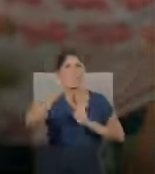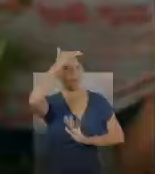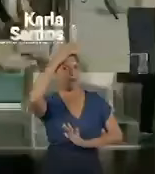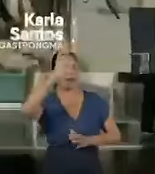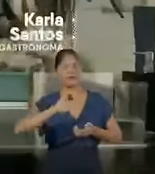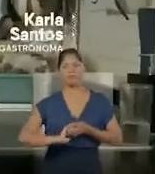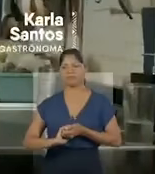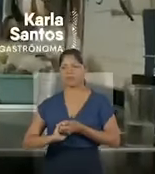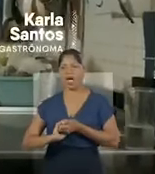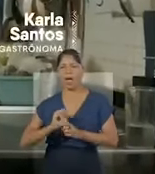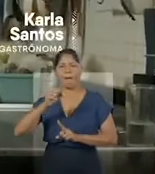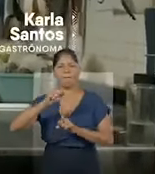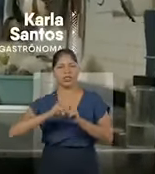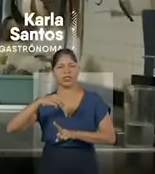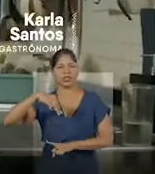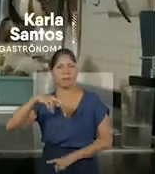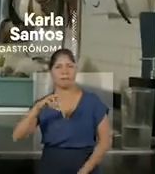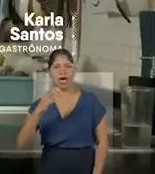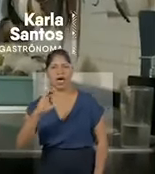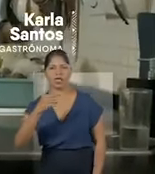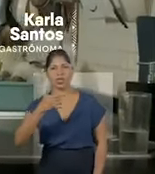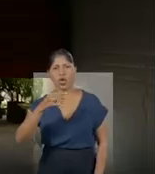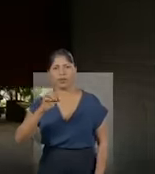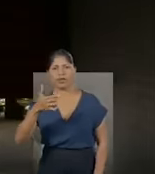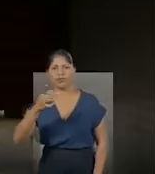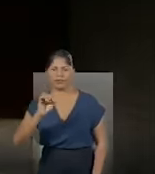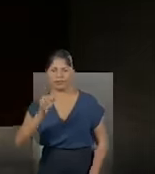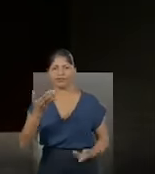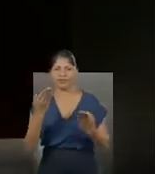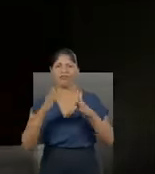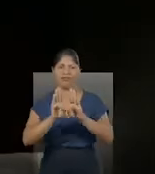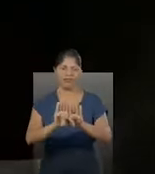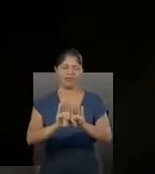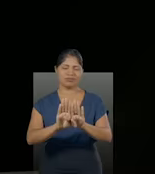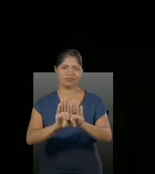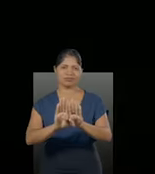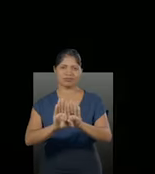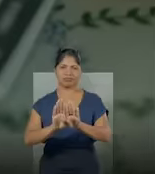colaboradores. Quando foi em março de 2020, foi quando tudo parou, né?